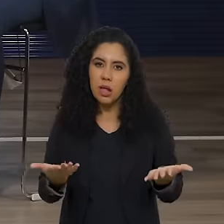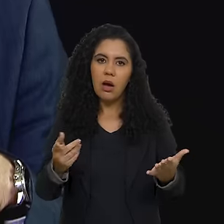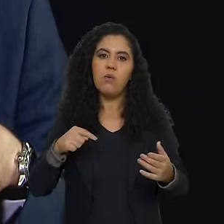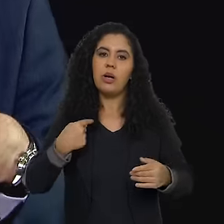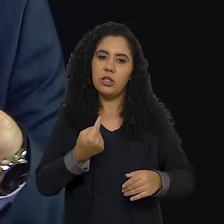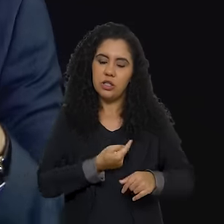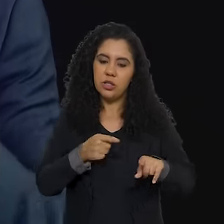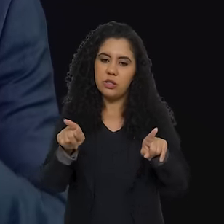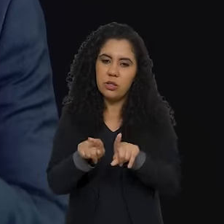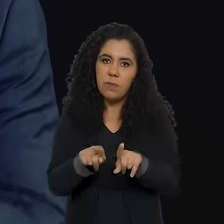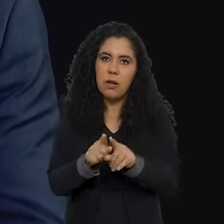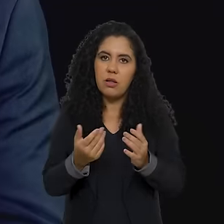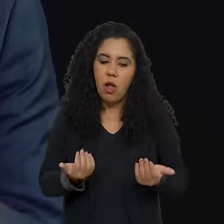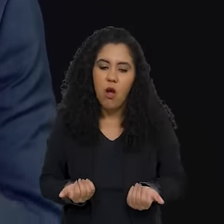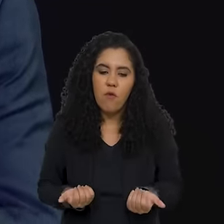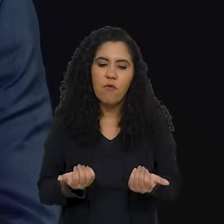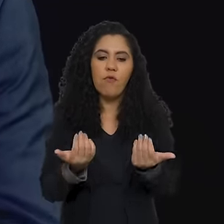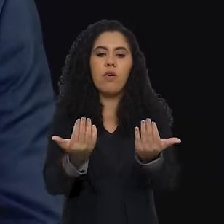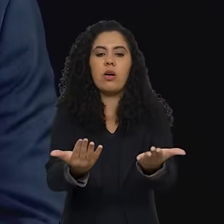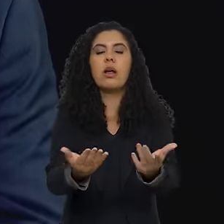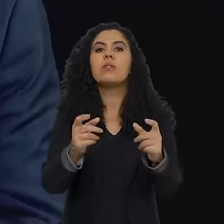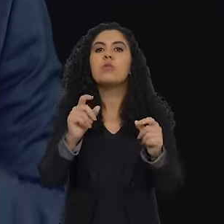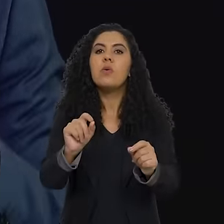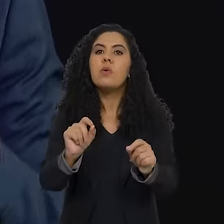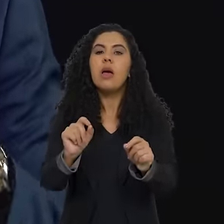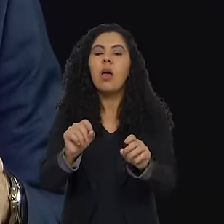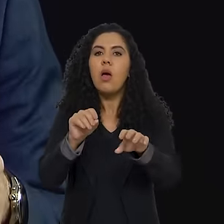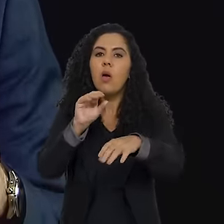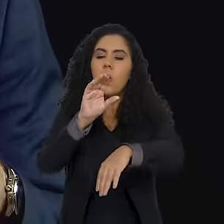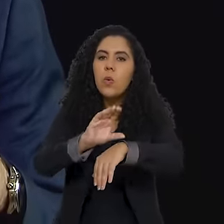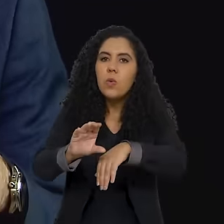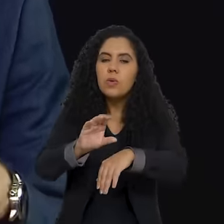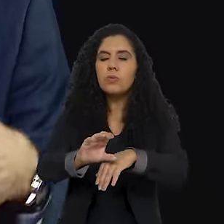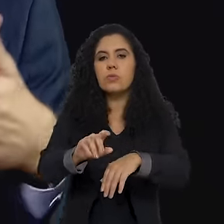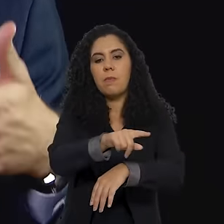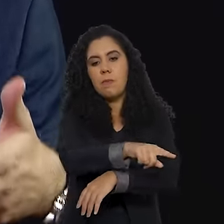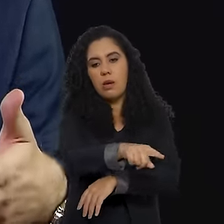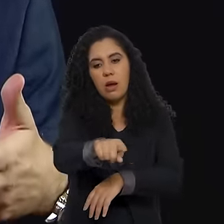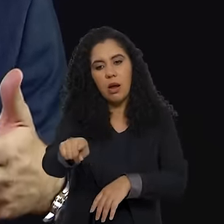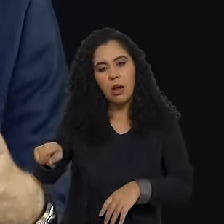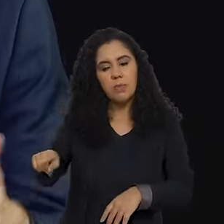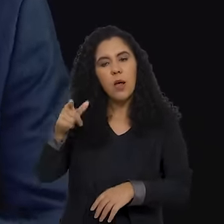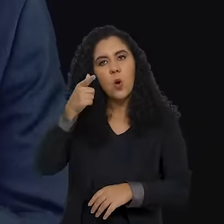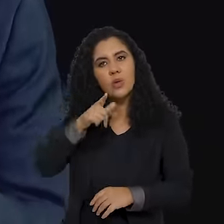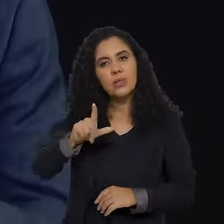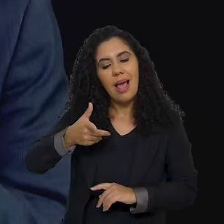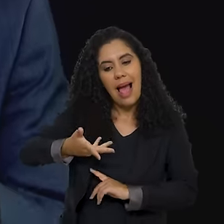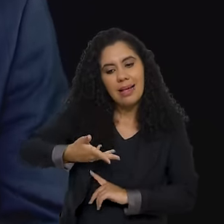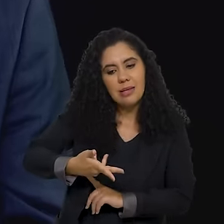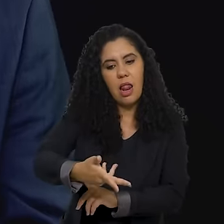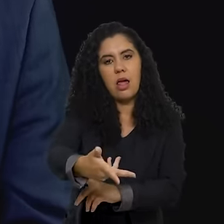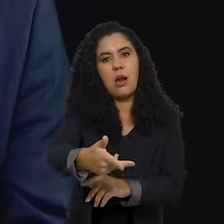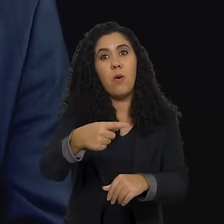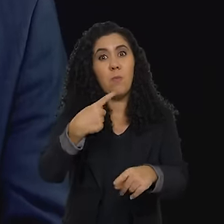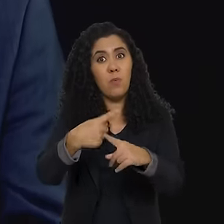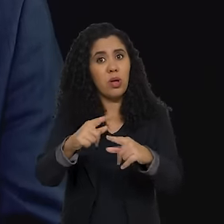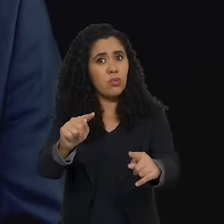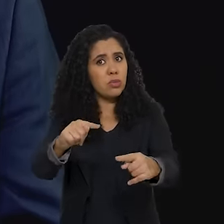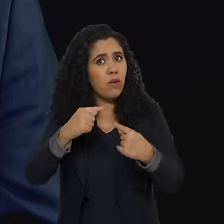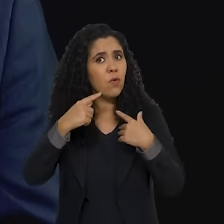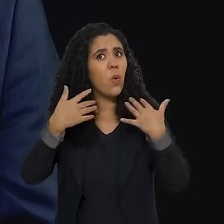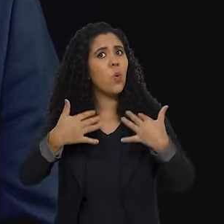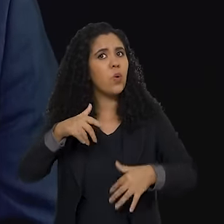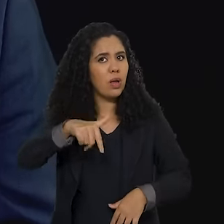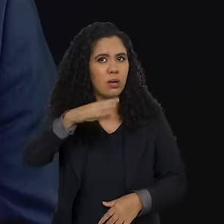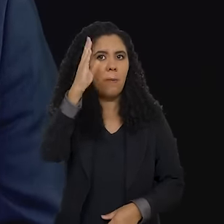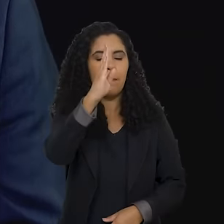Então, a gente está também oferecendo uma espécie de consultoria a essas agências para que a gente possa acelerar. Porque esse é um desafio